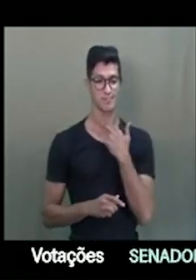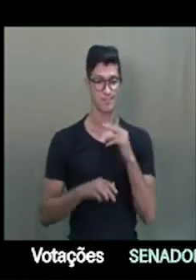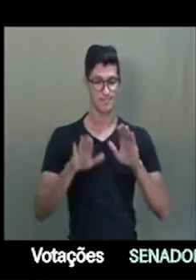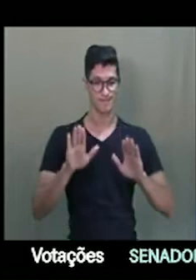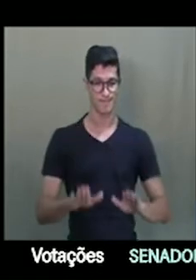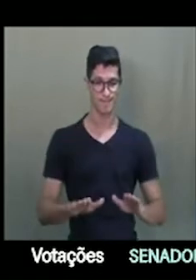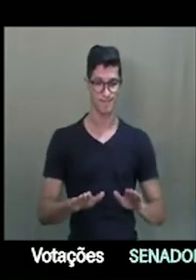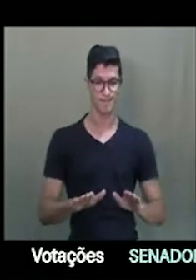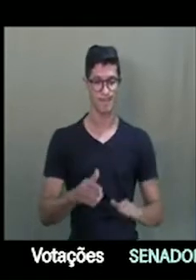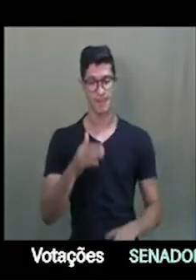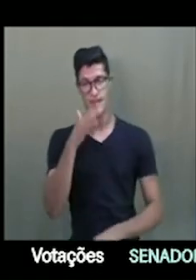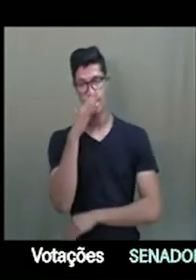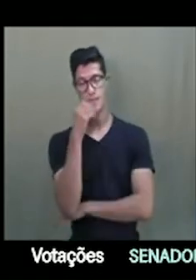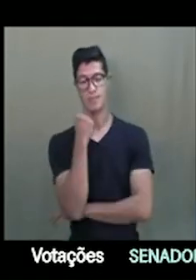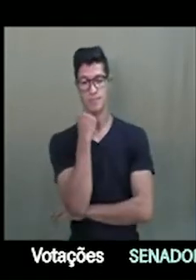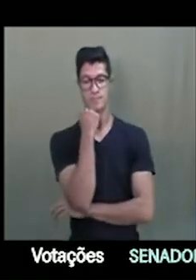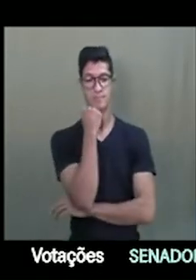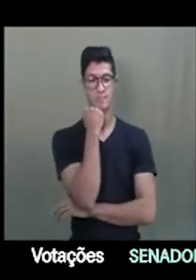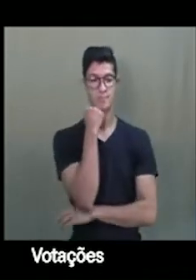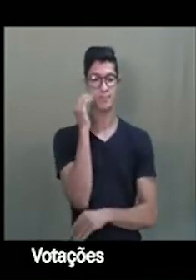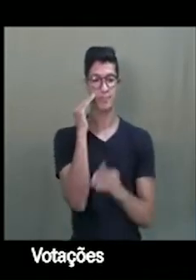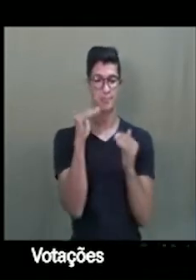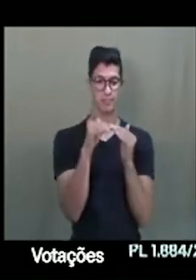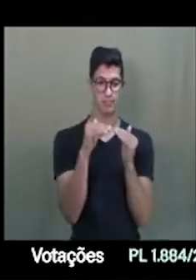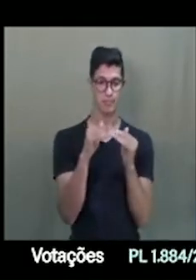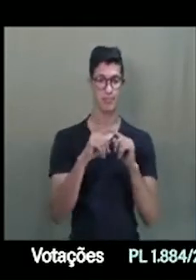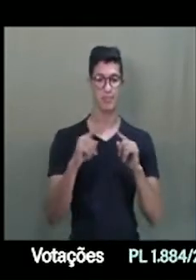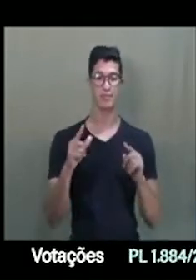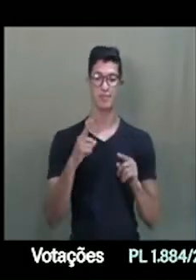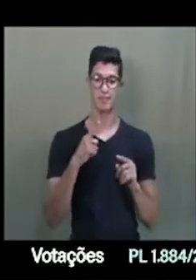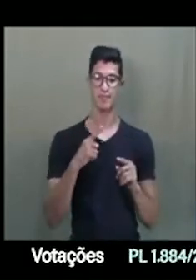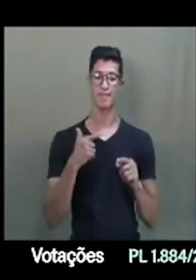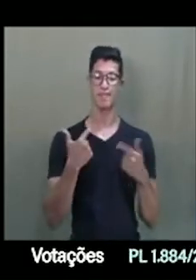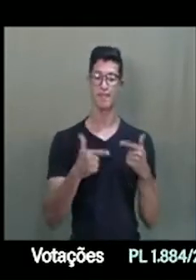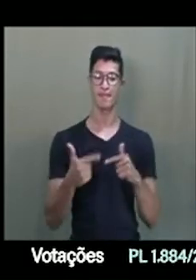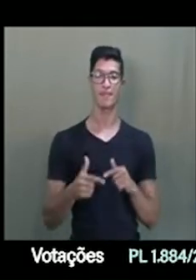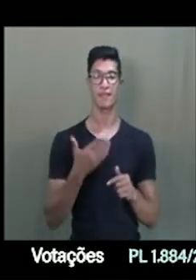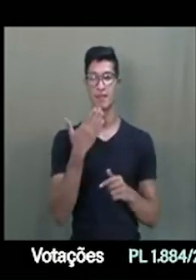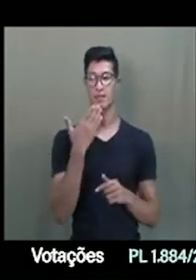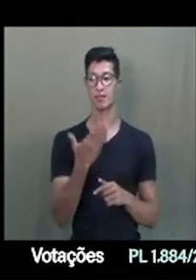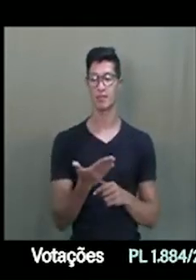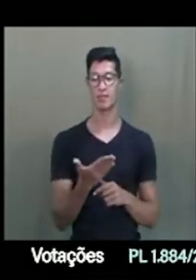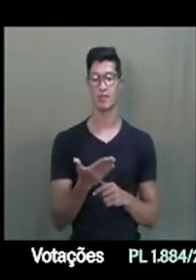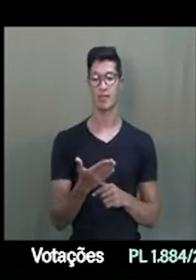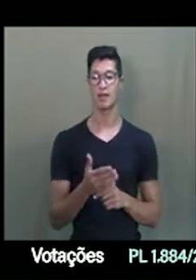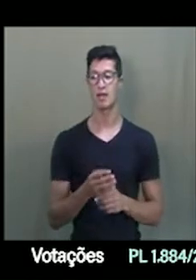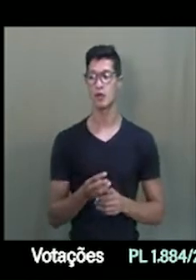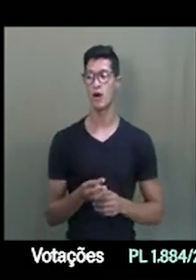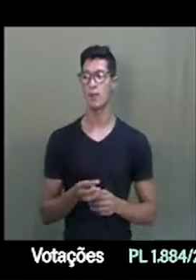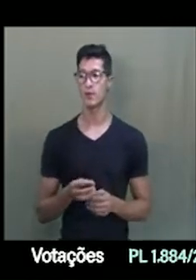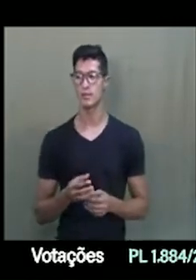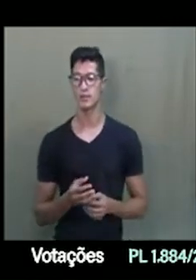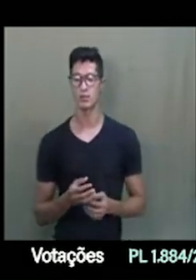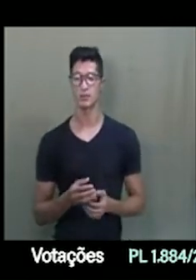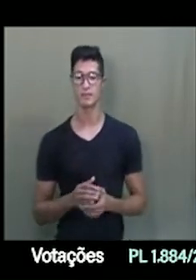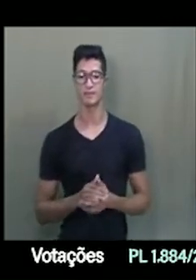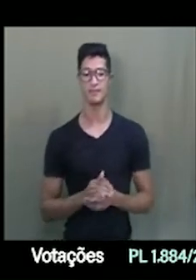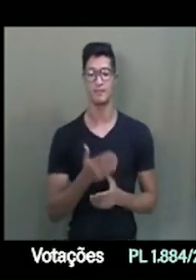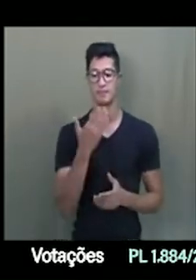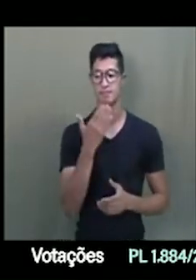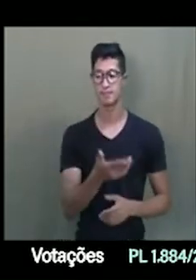ficar assistindo, concordo com todos, mas temos que atuar de forma comedida, de